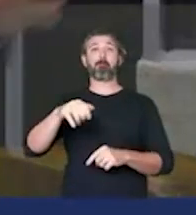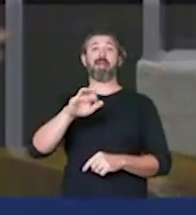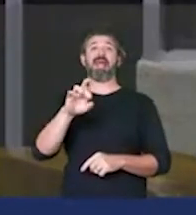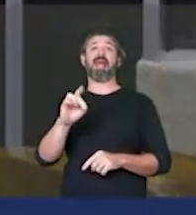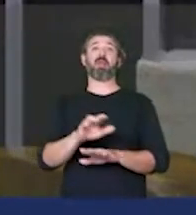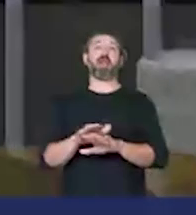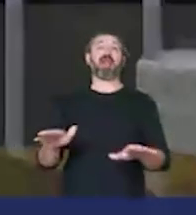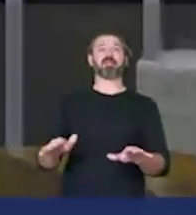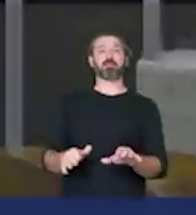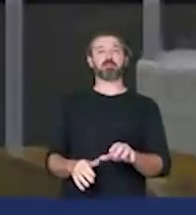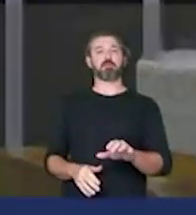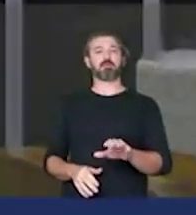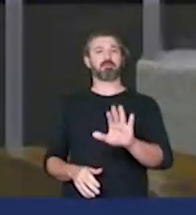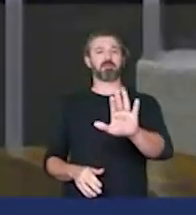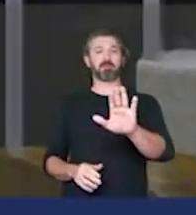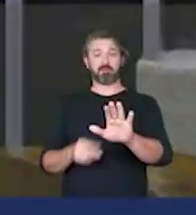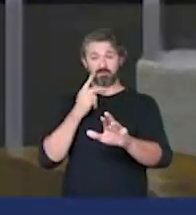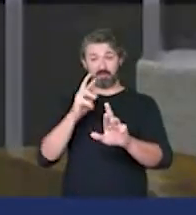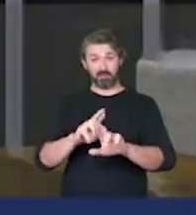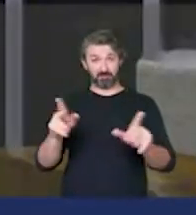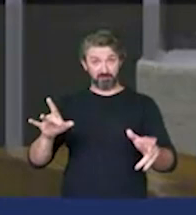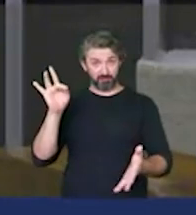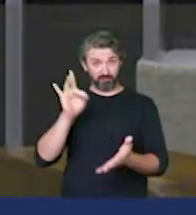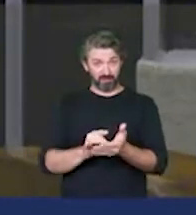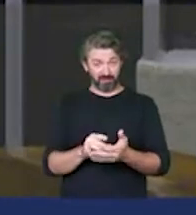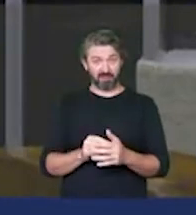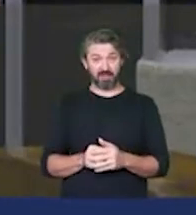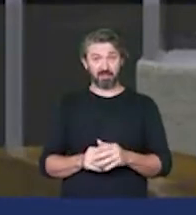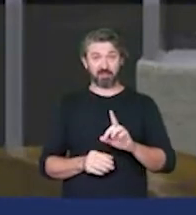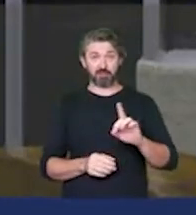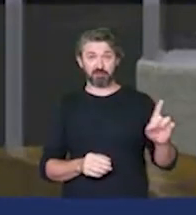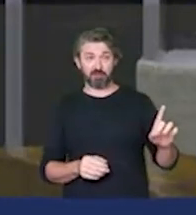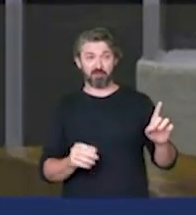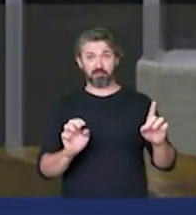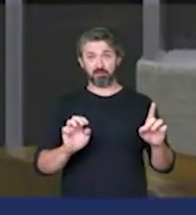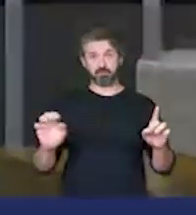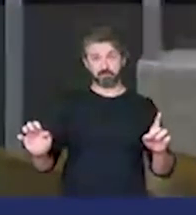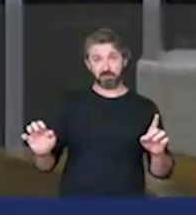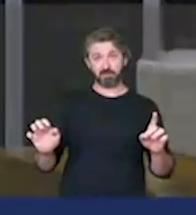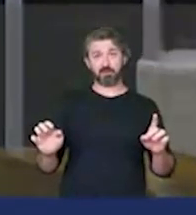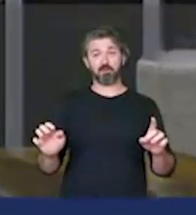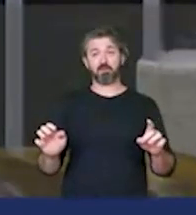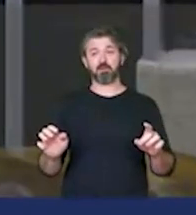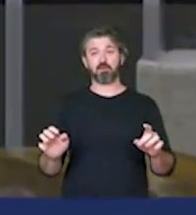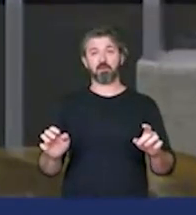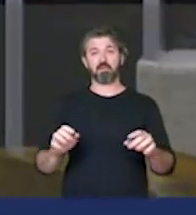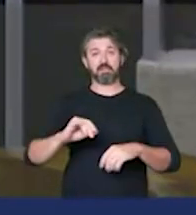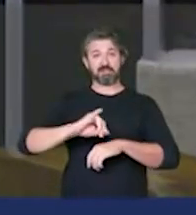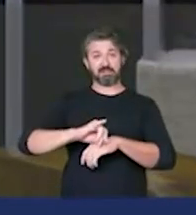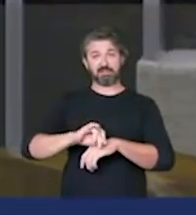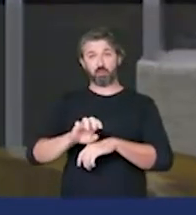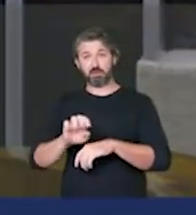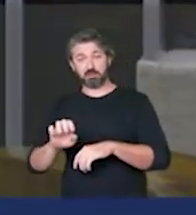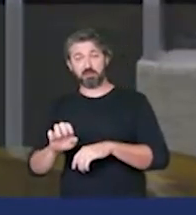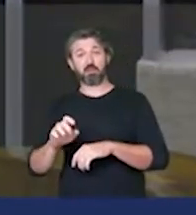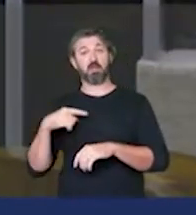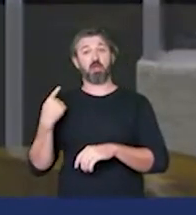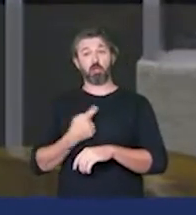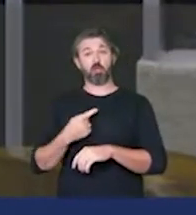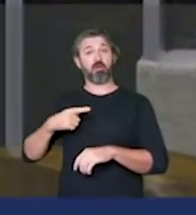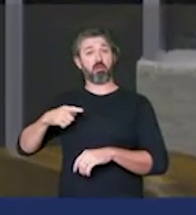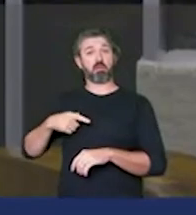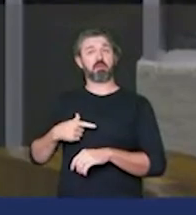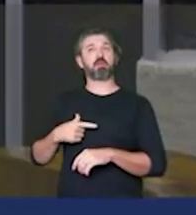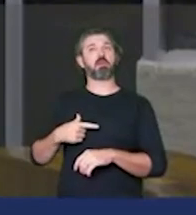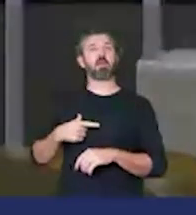mercado. Então, a questão que diferencia mesmo as direitas, as esquerdas, a centro-esquerda, é que nós temos sim